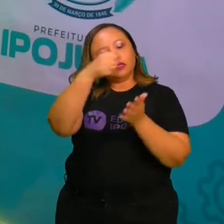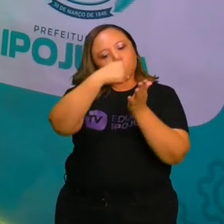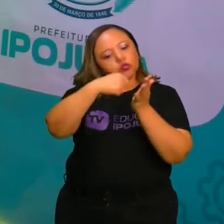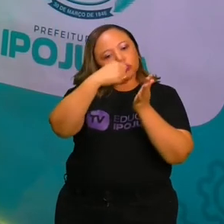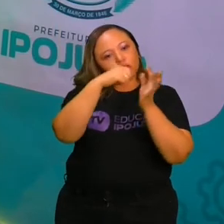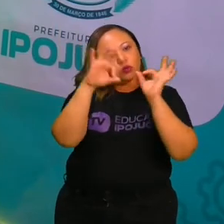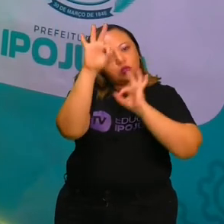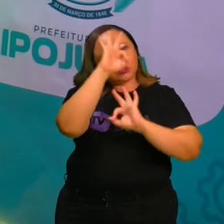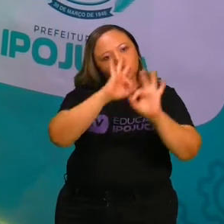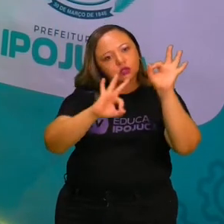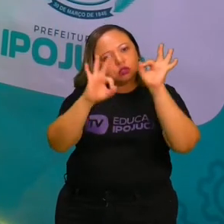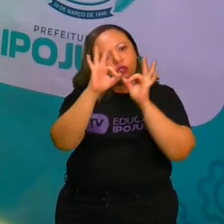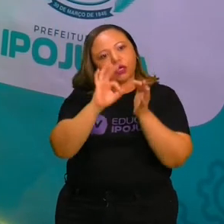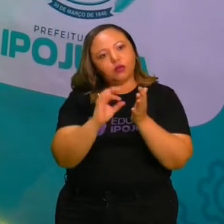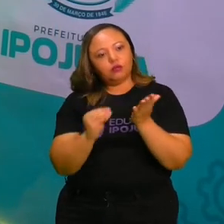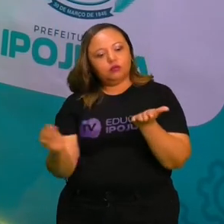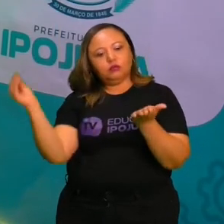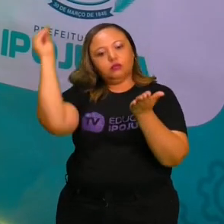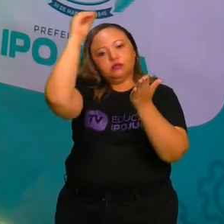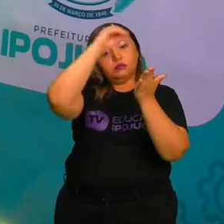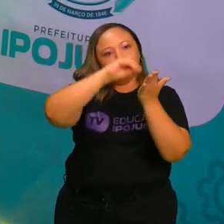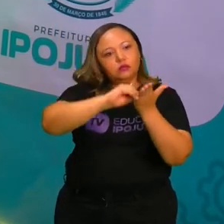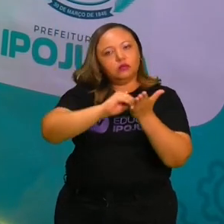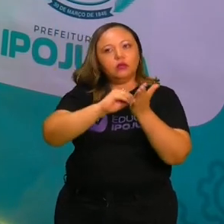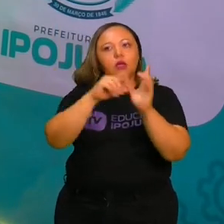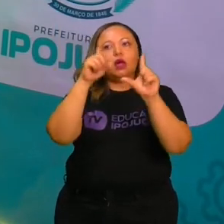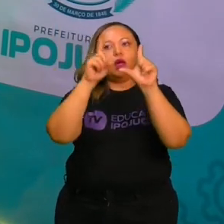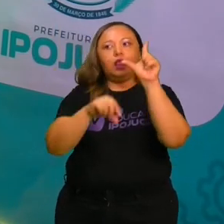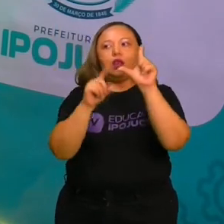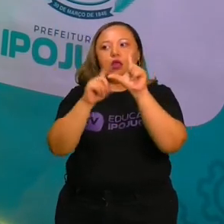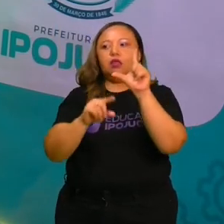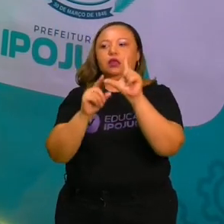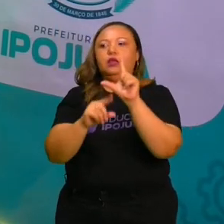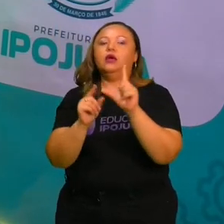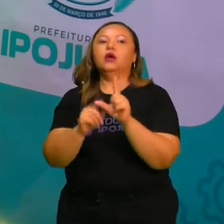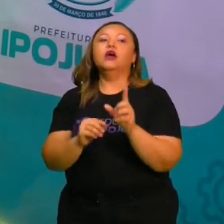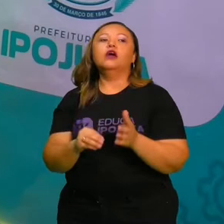gente organizar, ou seja, completar esse alfabeto, precisamos